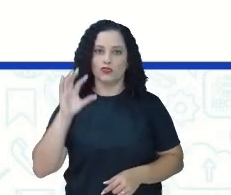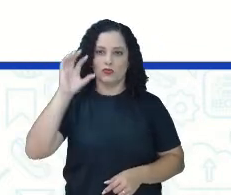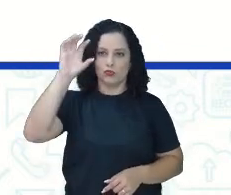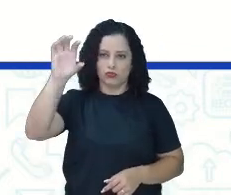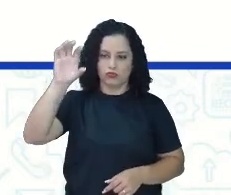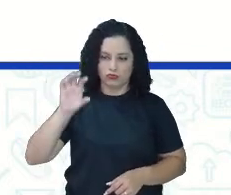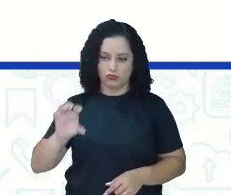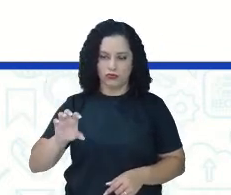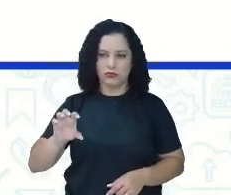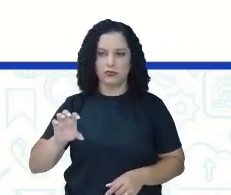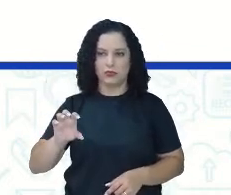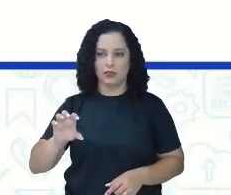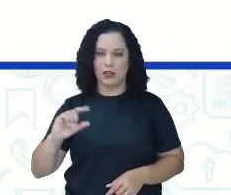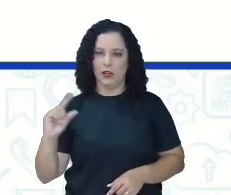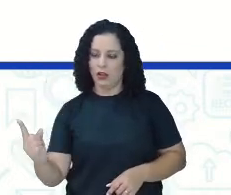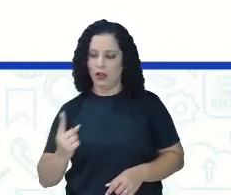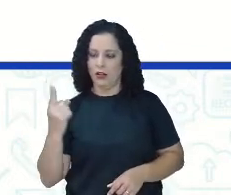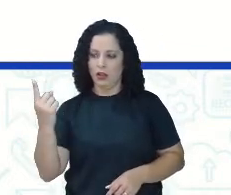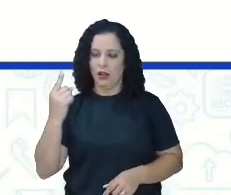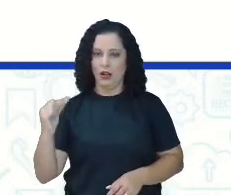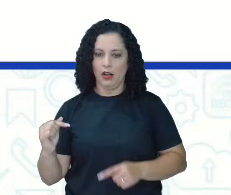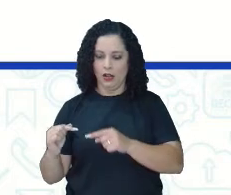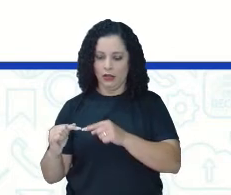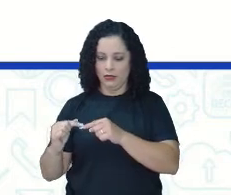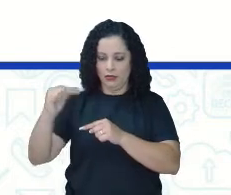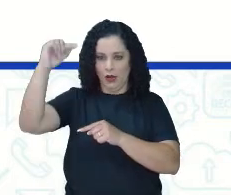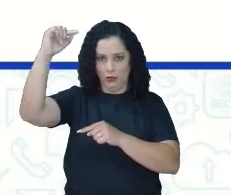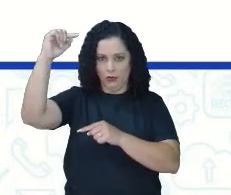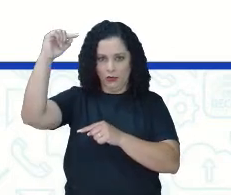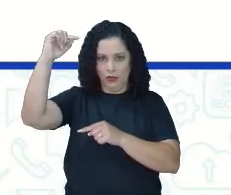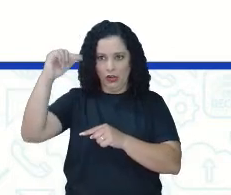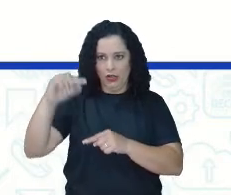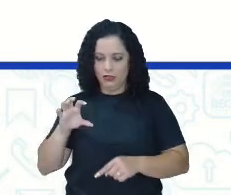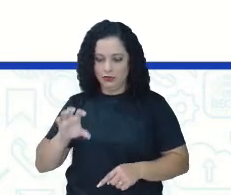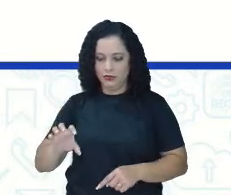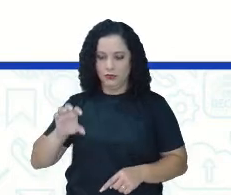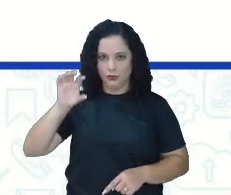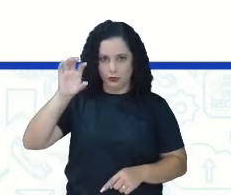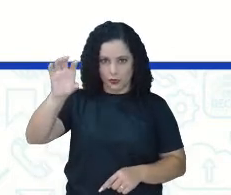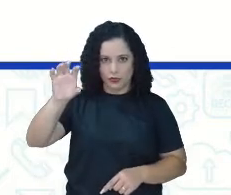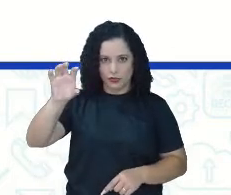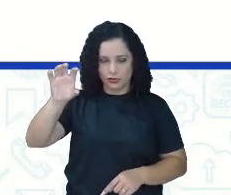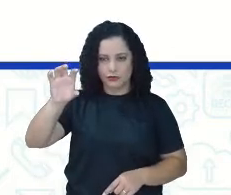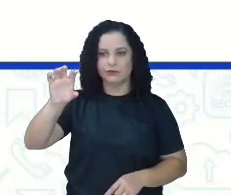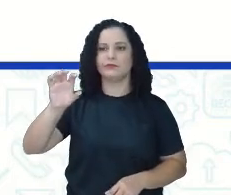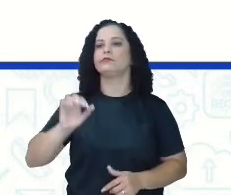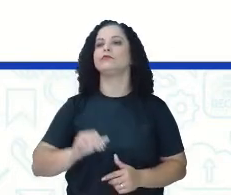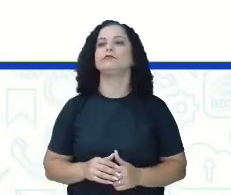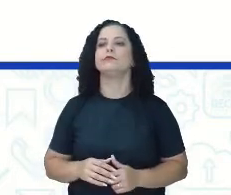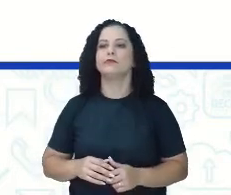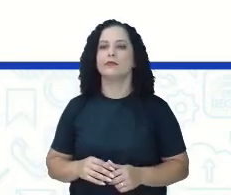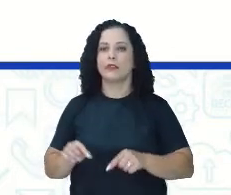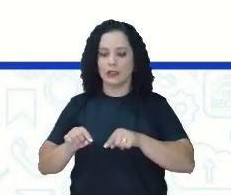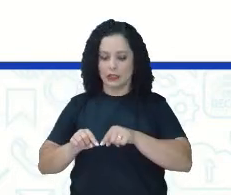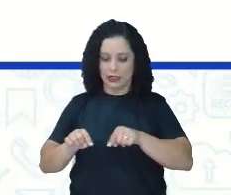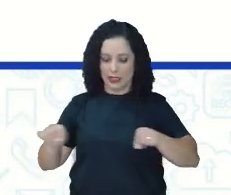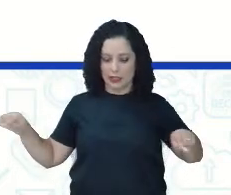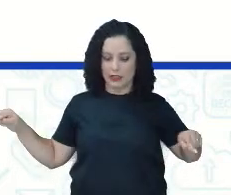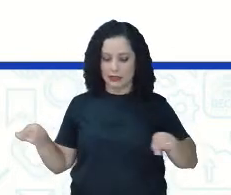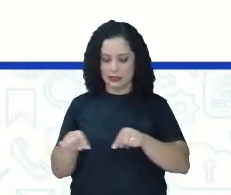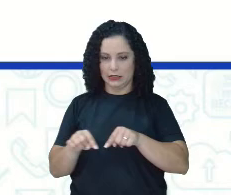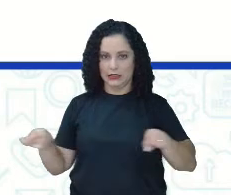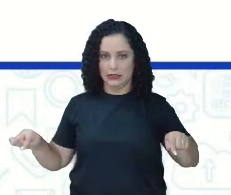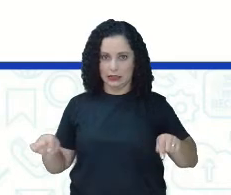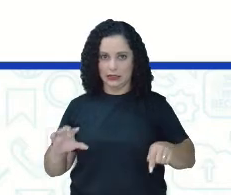na altura, diferente do bloco que a gente tem aqui, né, a gente conseguiu colocar 2 cubinhos desse. No próximo, a gente tem